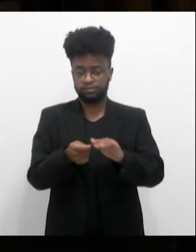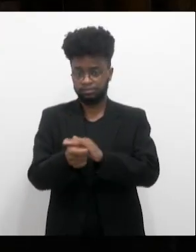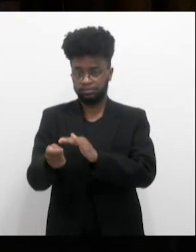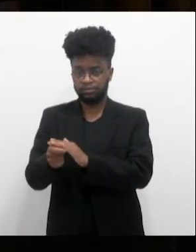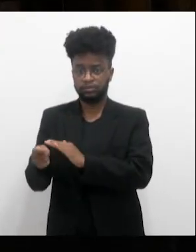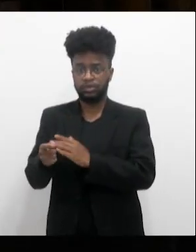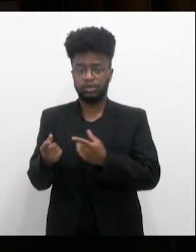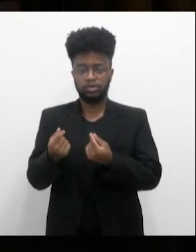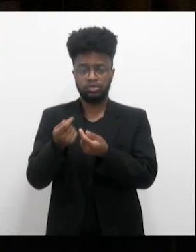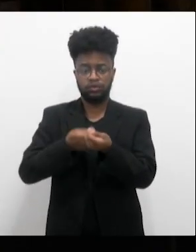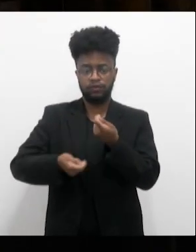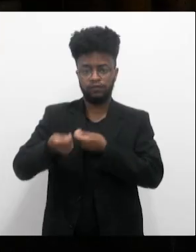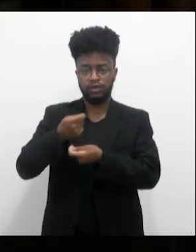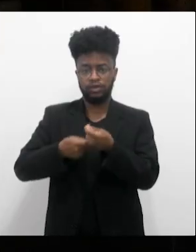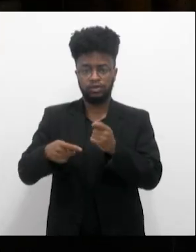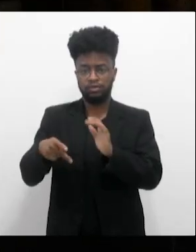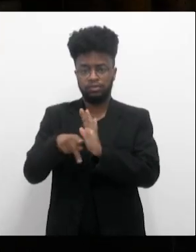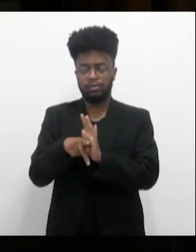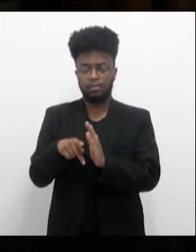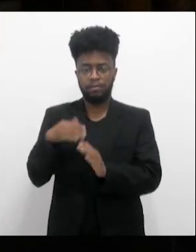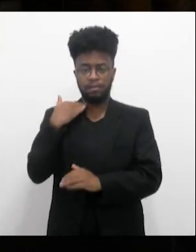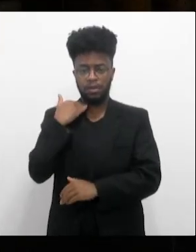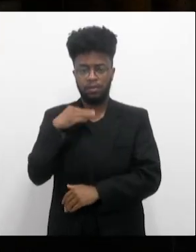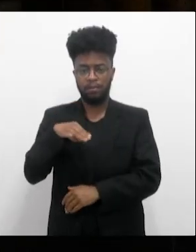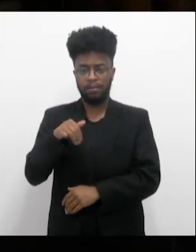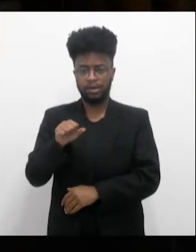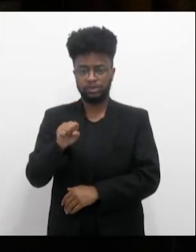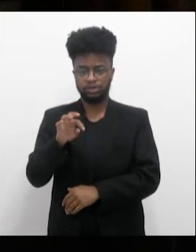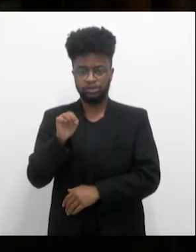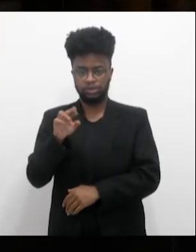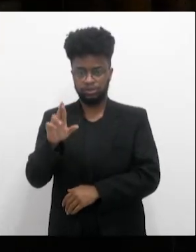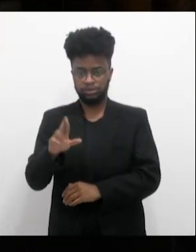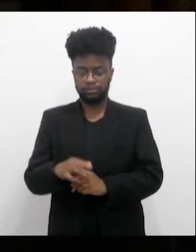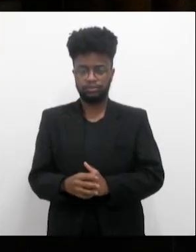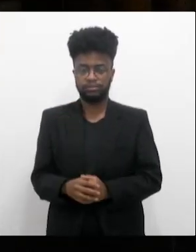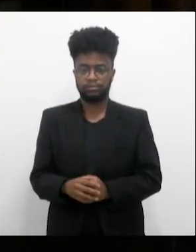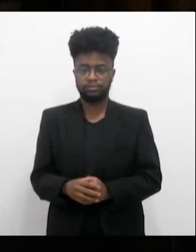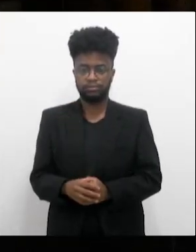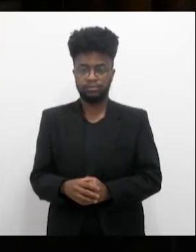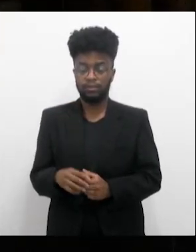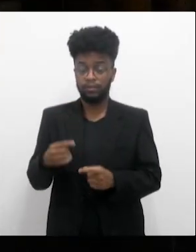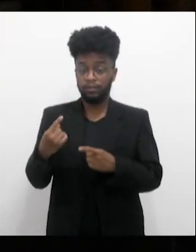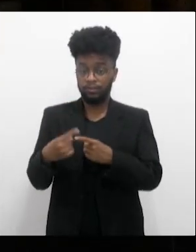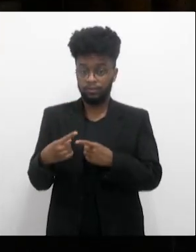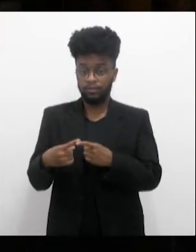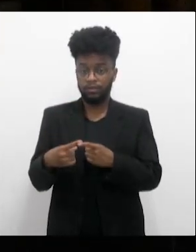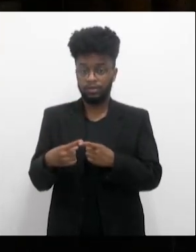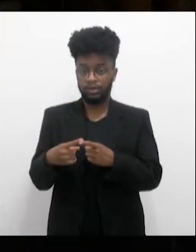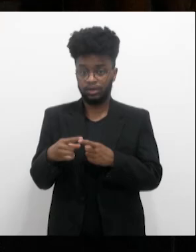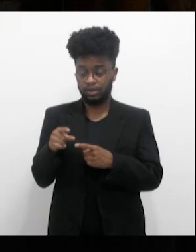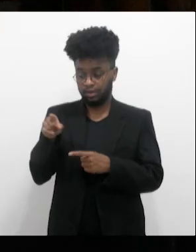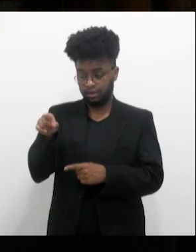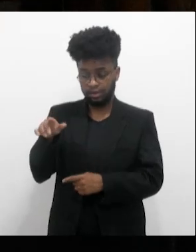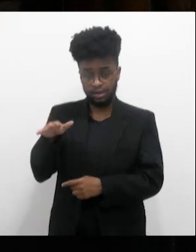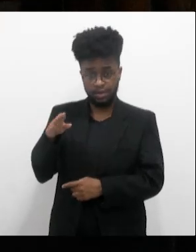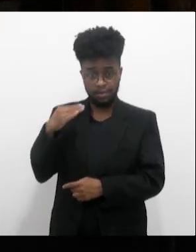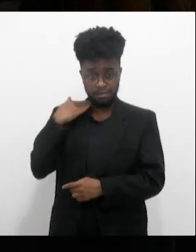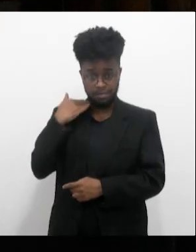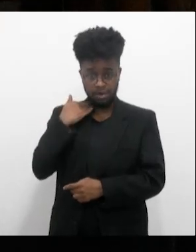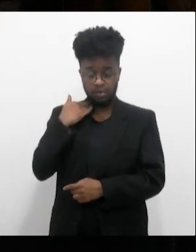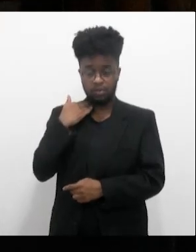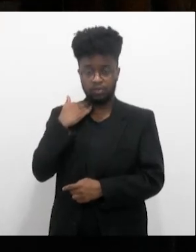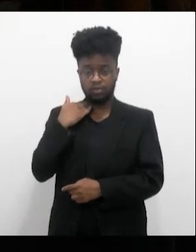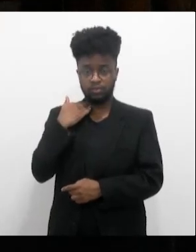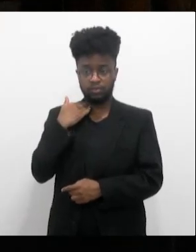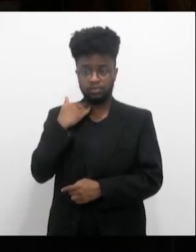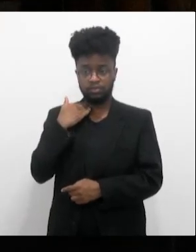investimentos em letras financeiras do Banco Master, que é um banco, senhora presidente,